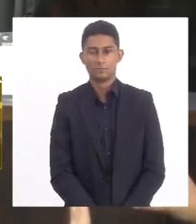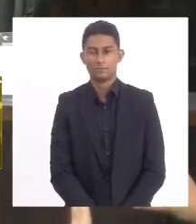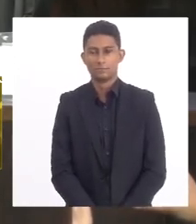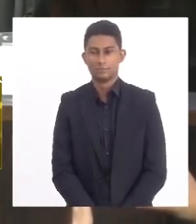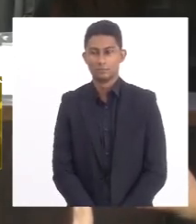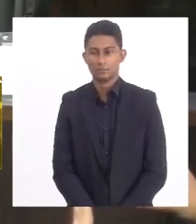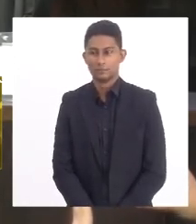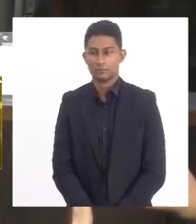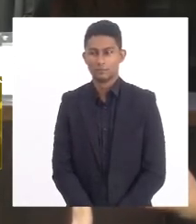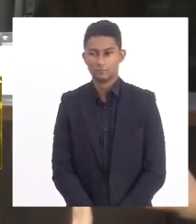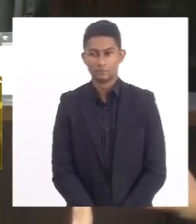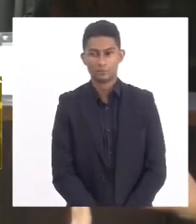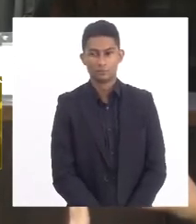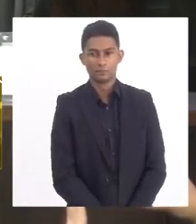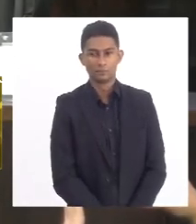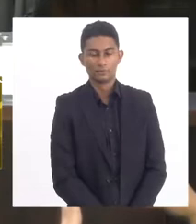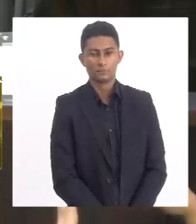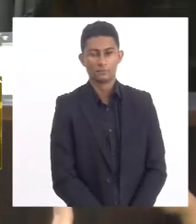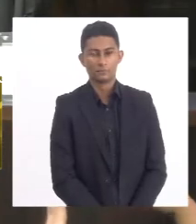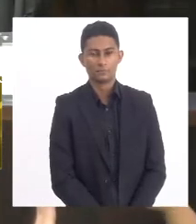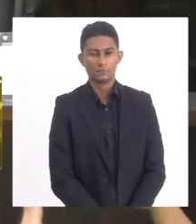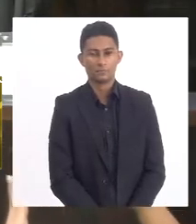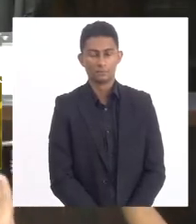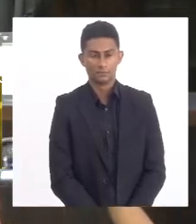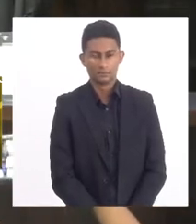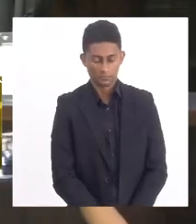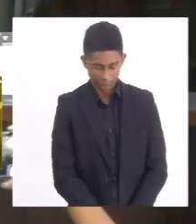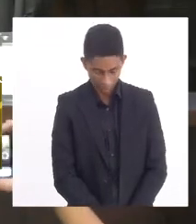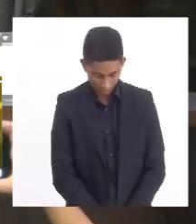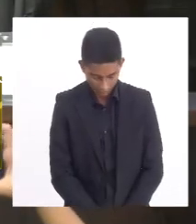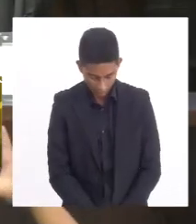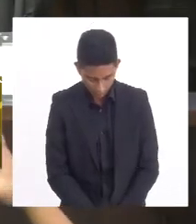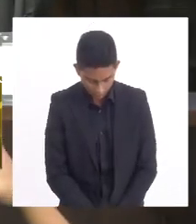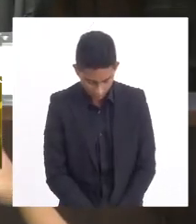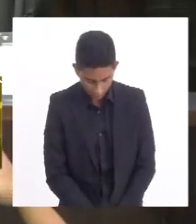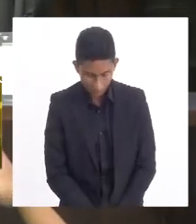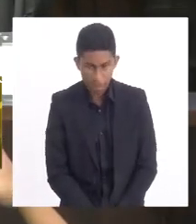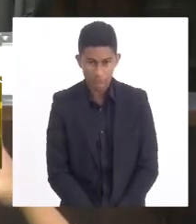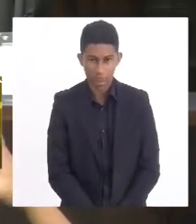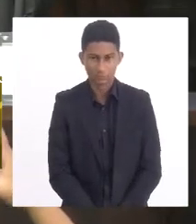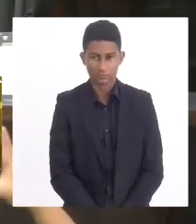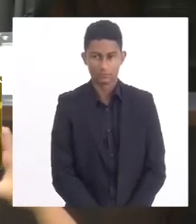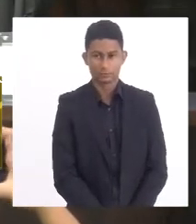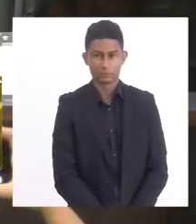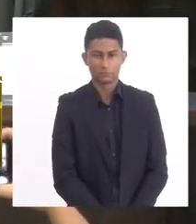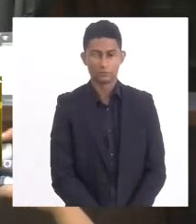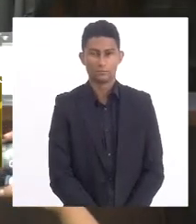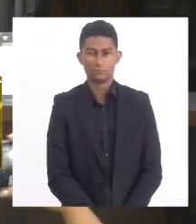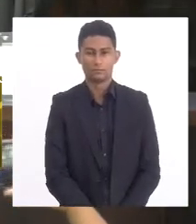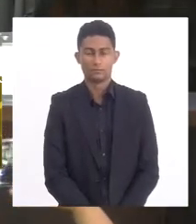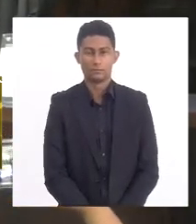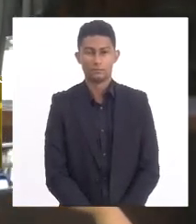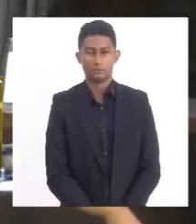te fazer feliz organizado Seguro BA o Campeonato Mineiro